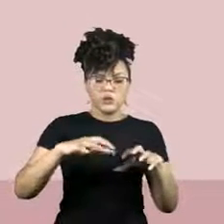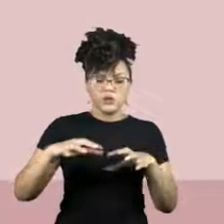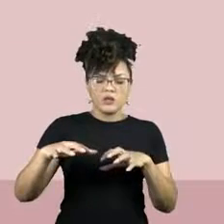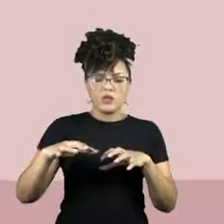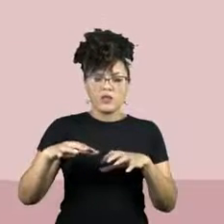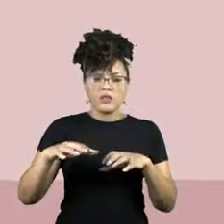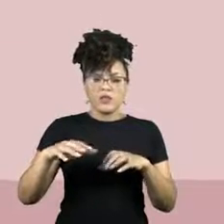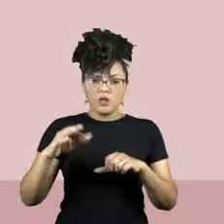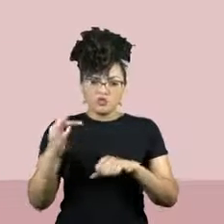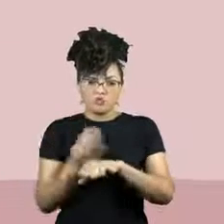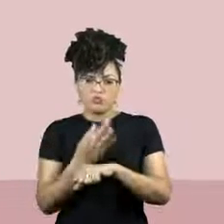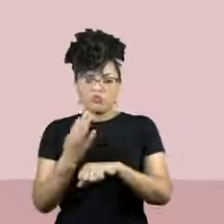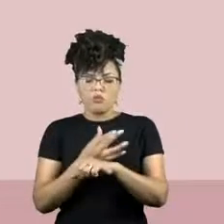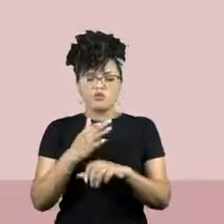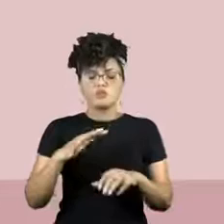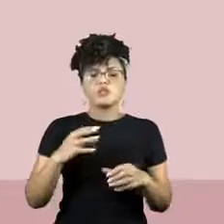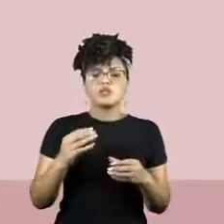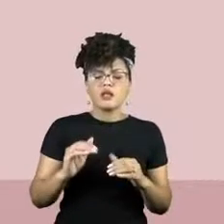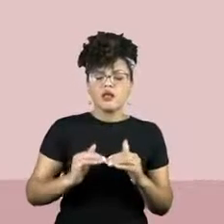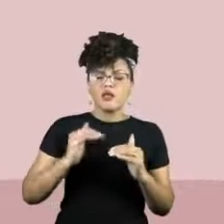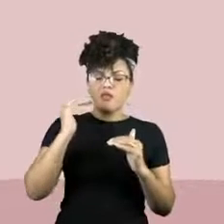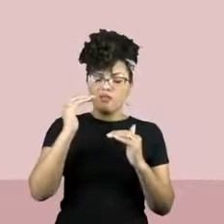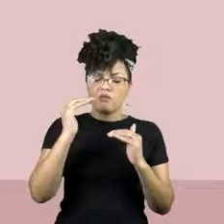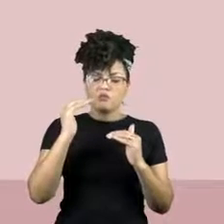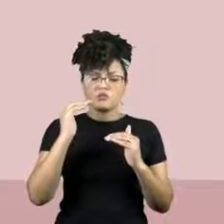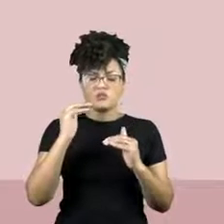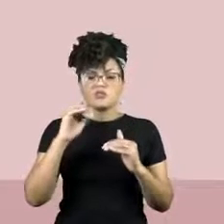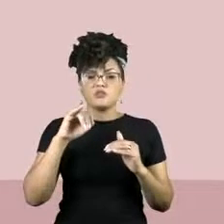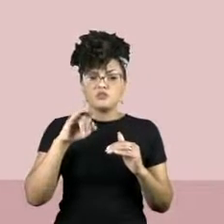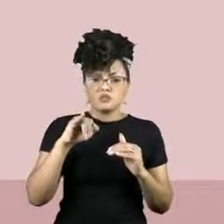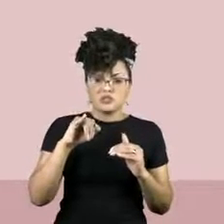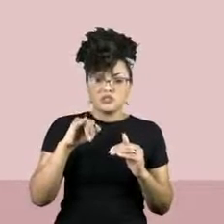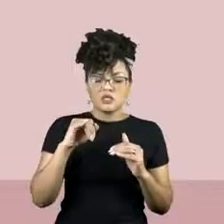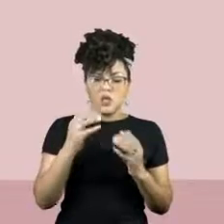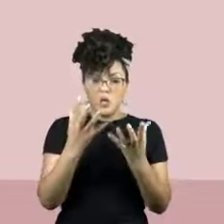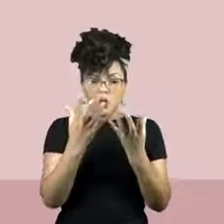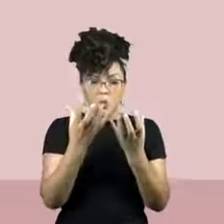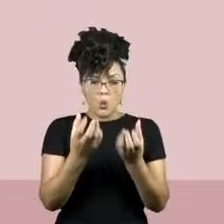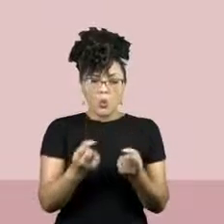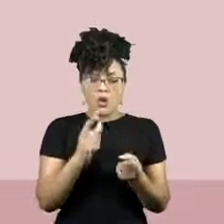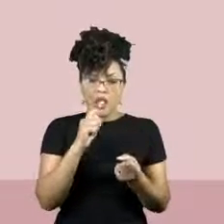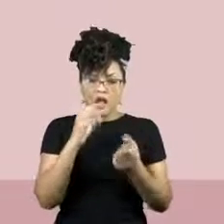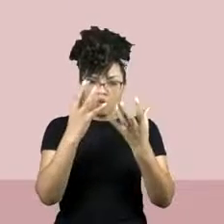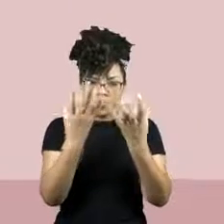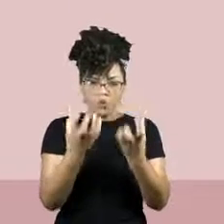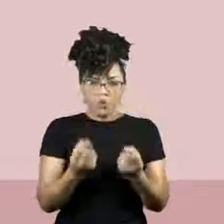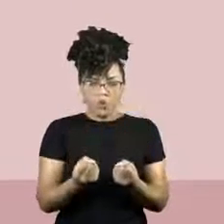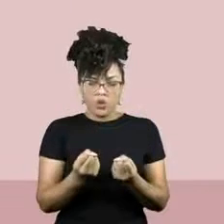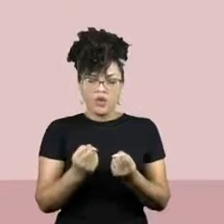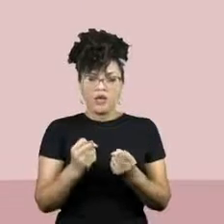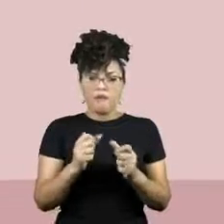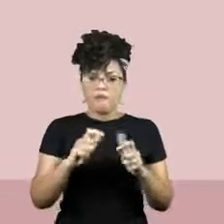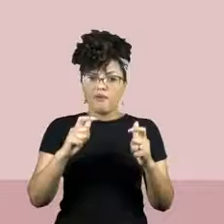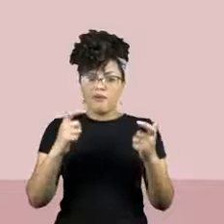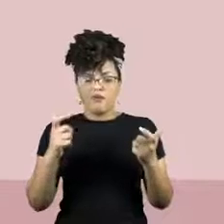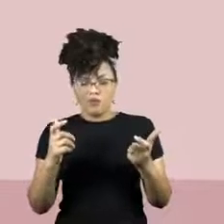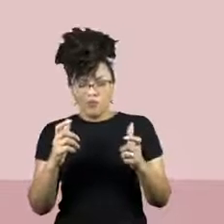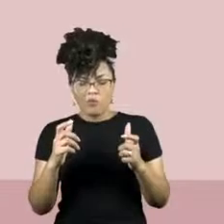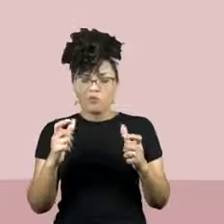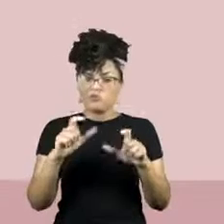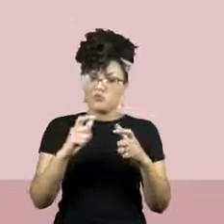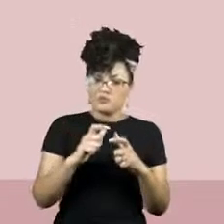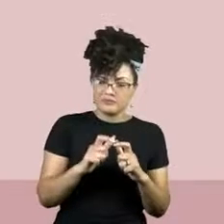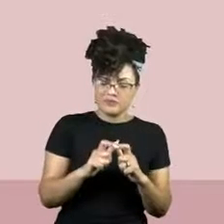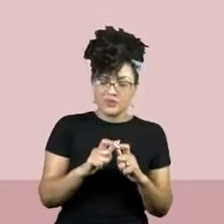tá? Ou seja, estou definindo, por exemplo, uma coesão muito grande, um atrito interno muito grande, né? Se a gente faz estudos dentro de programas assim e